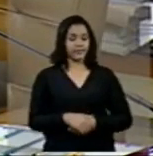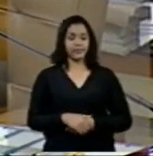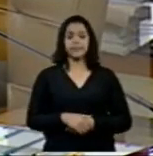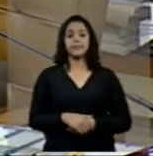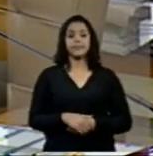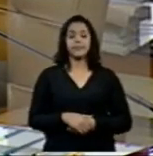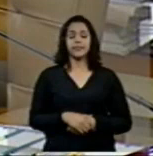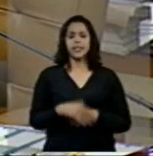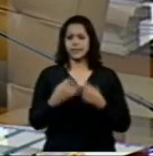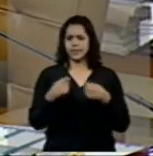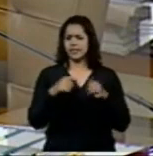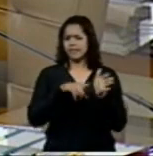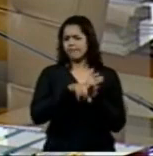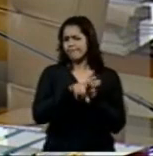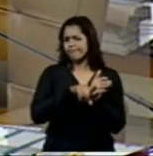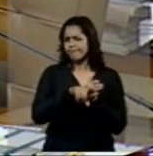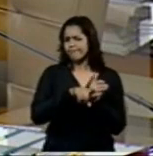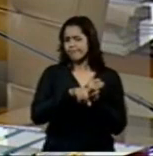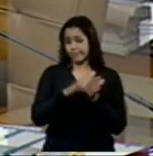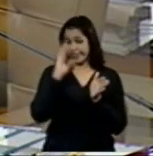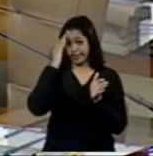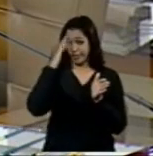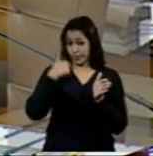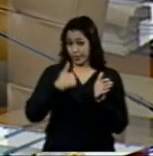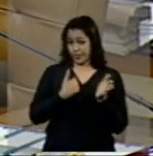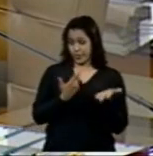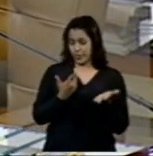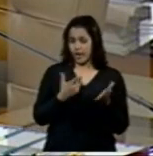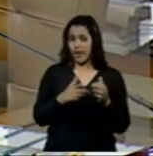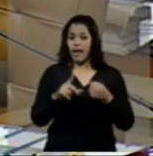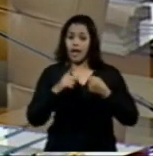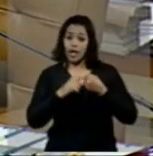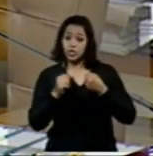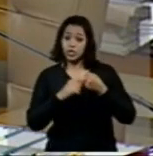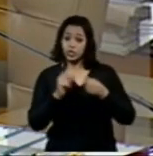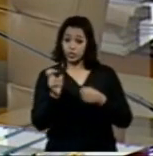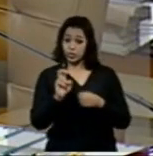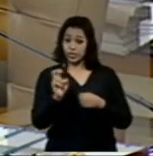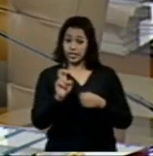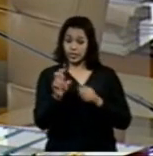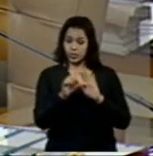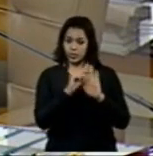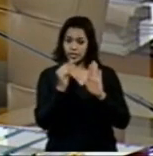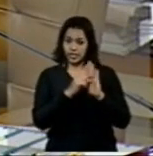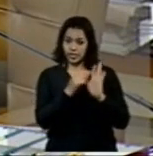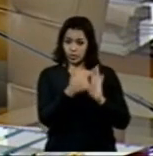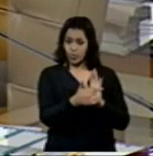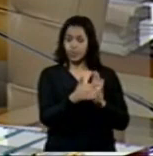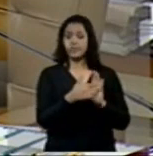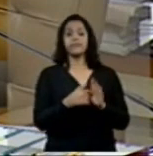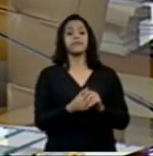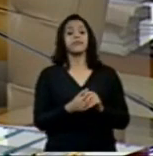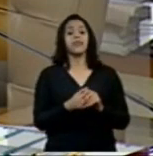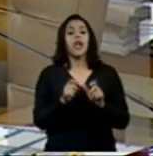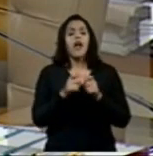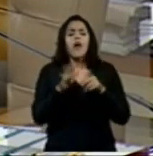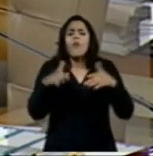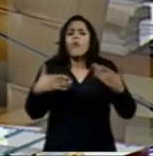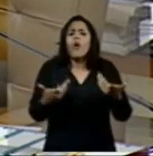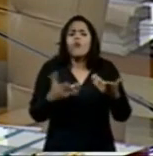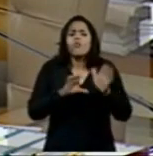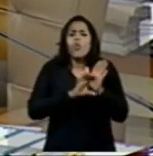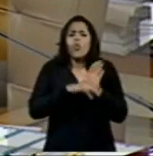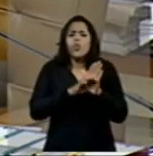Há que examinar, entendo eu, o artigo 5º, inciso 2 da Constituição, com a amplitude de